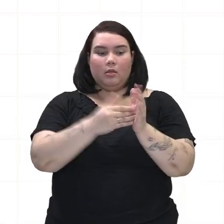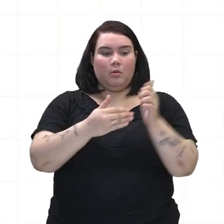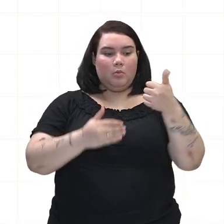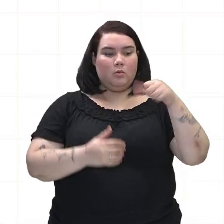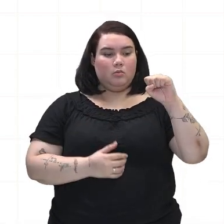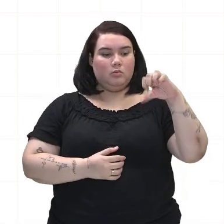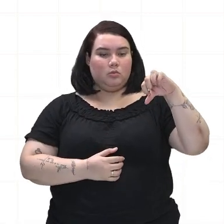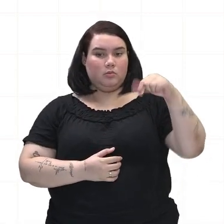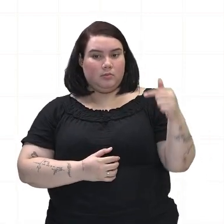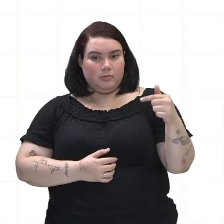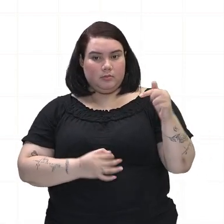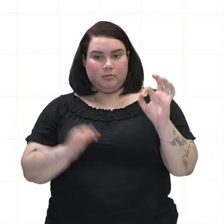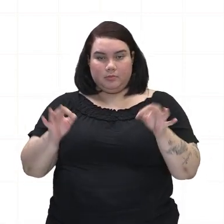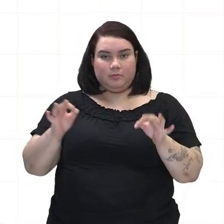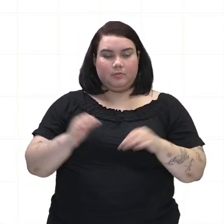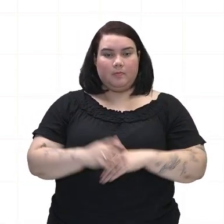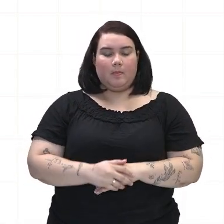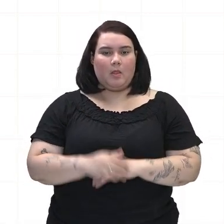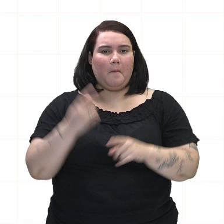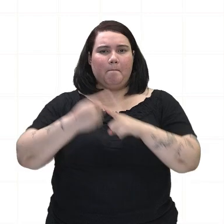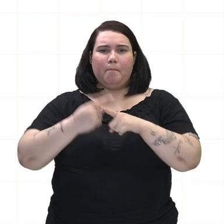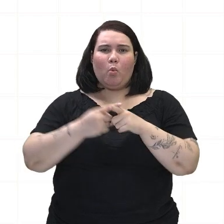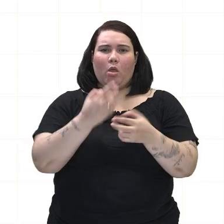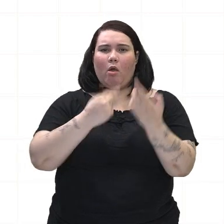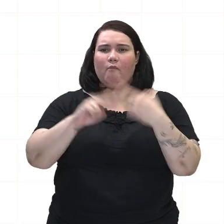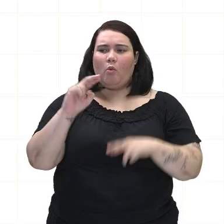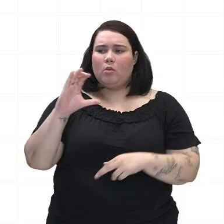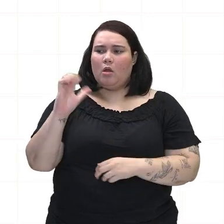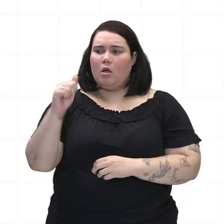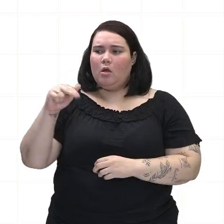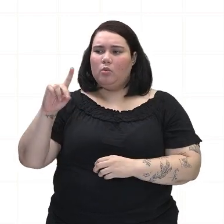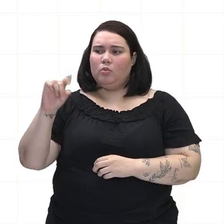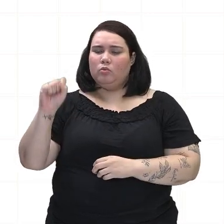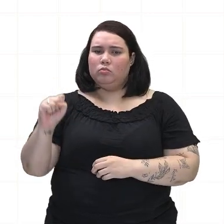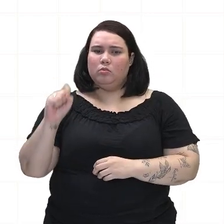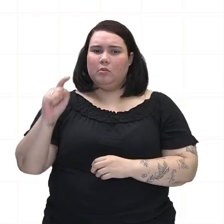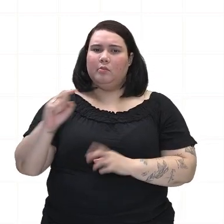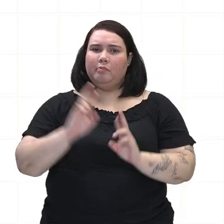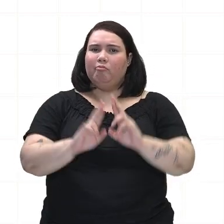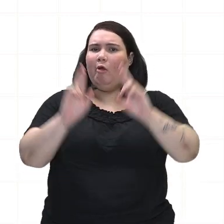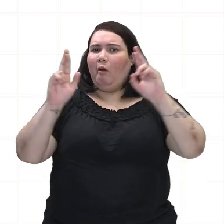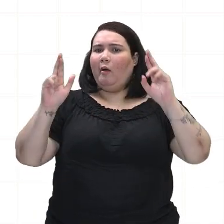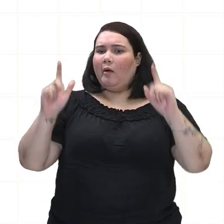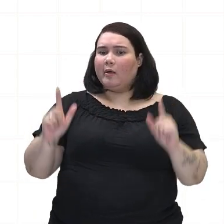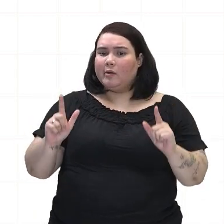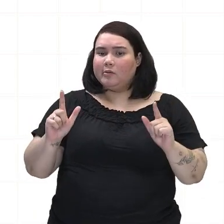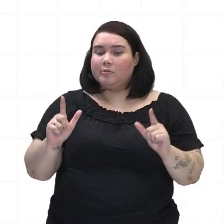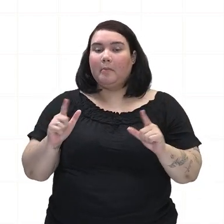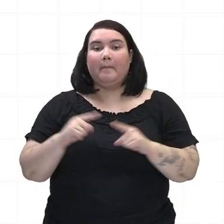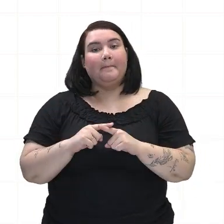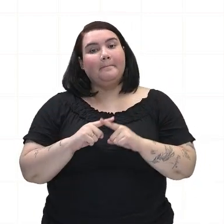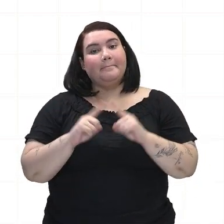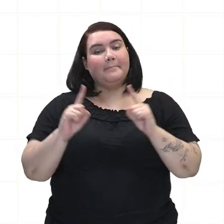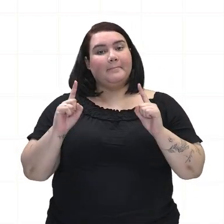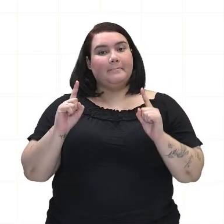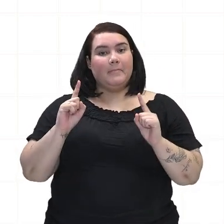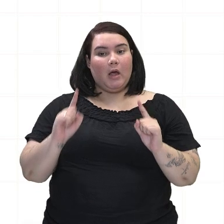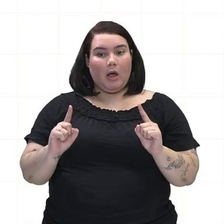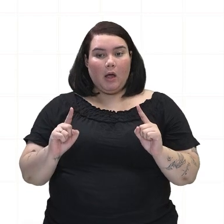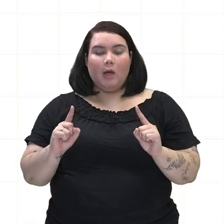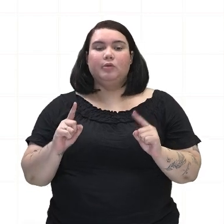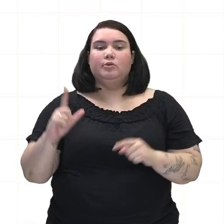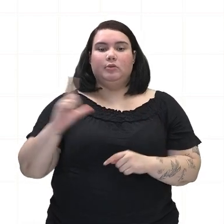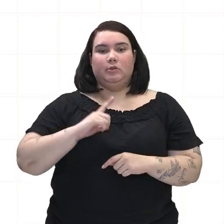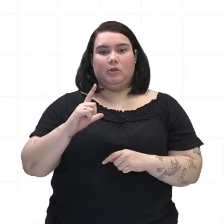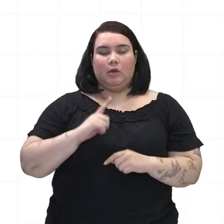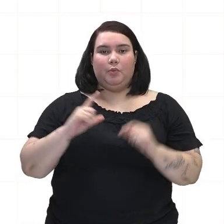1897, ok? Por que de Canudos, professor? Não estava ali numa região totalmente diferente, mas nós não vamos ter